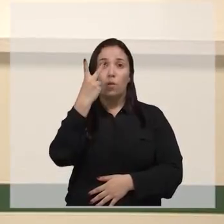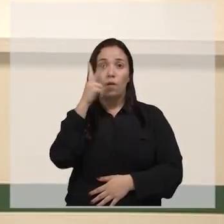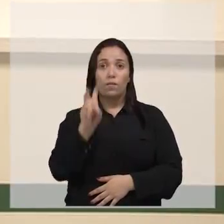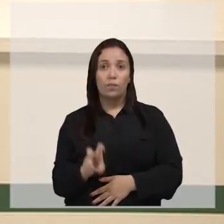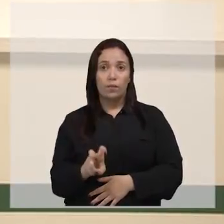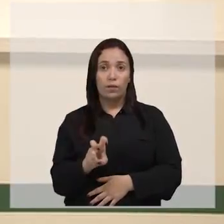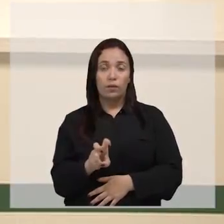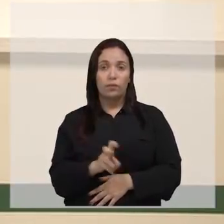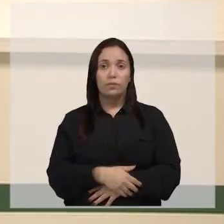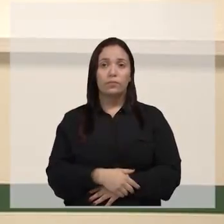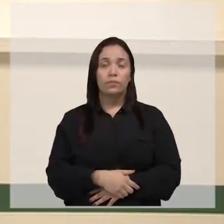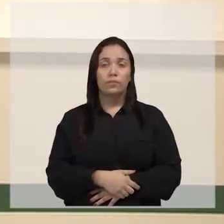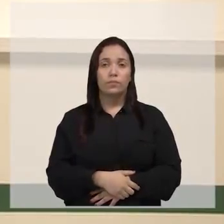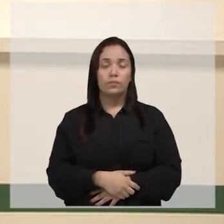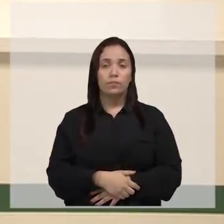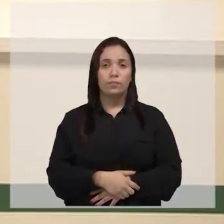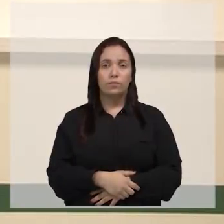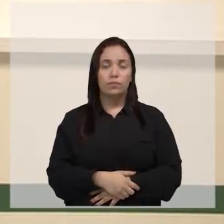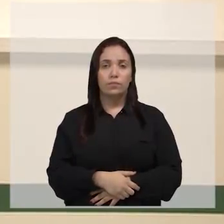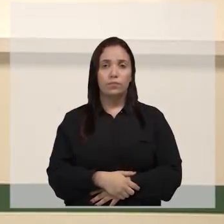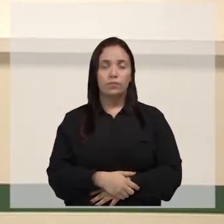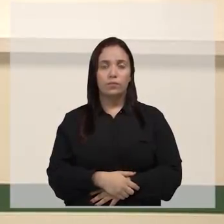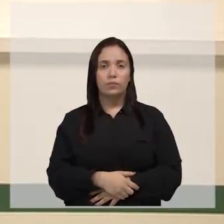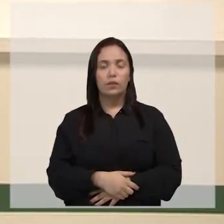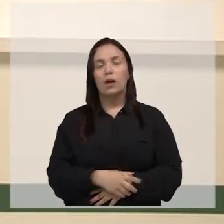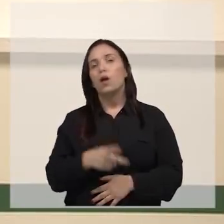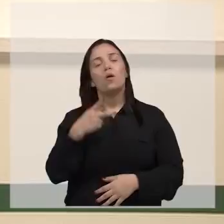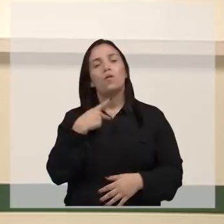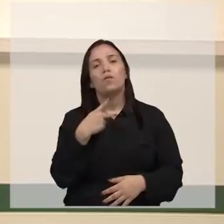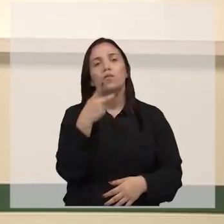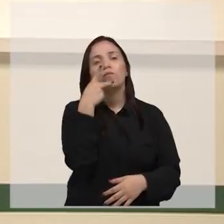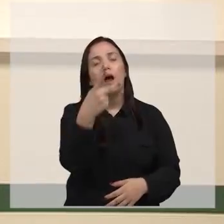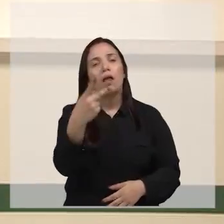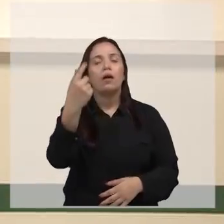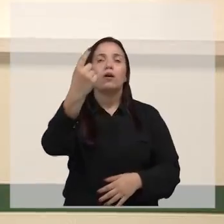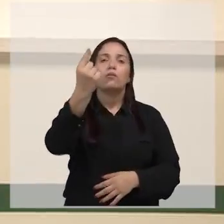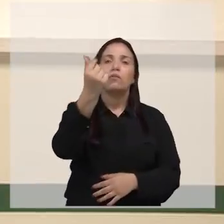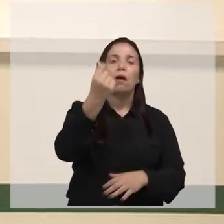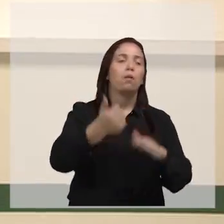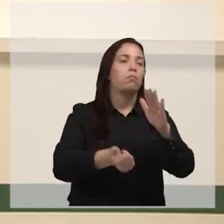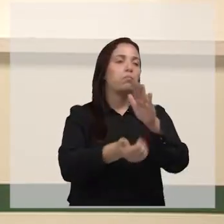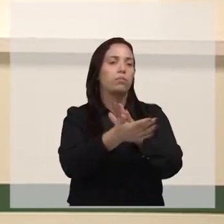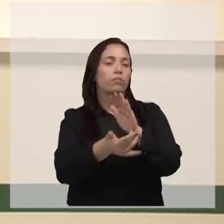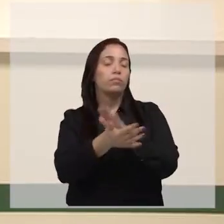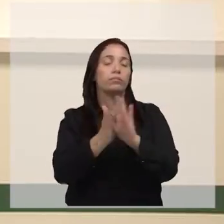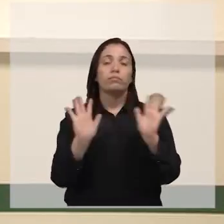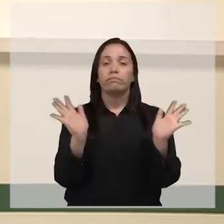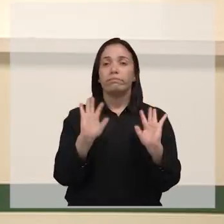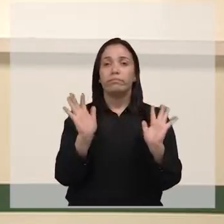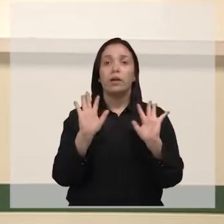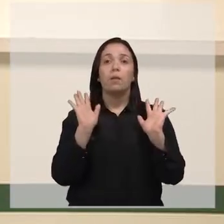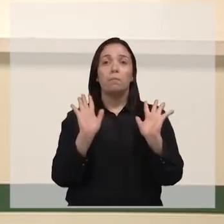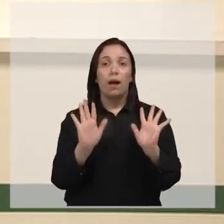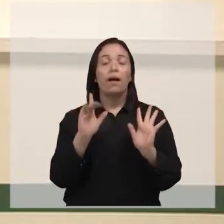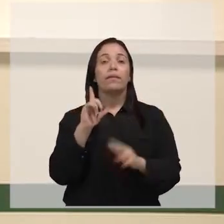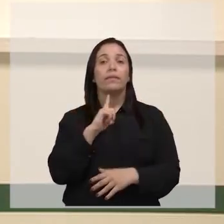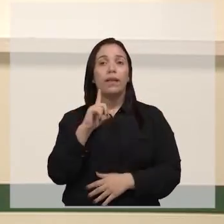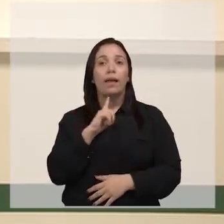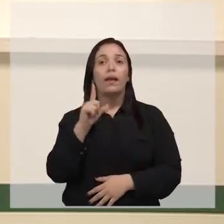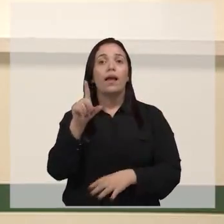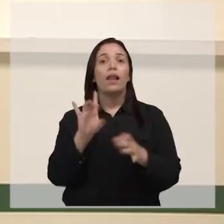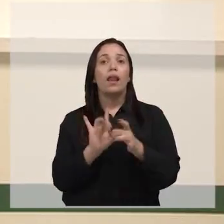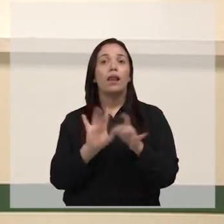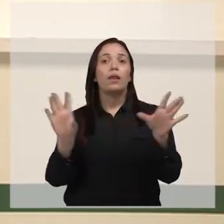presidente. Eu não estou dizendo que houve compra espécie com dinheiro, mas posso afirmar aqui, sem dúvida, que houve liberação